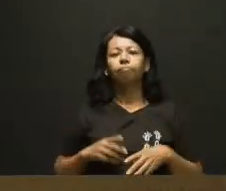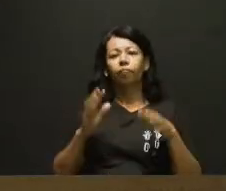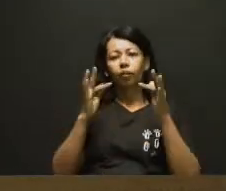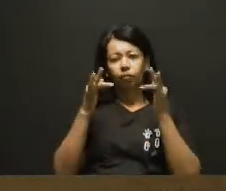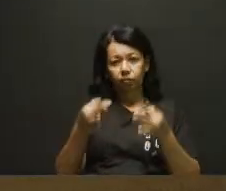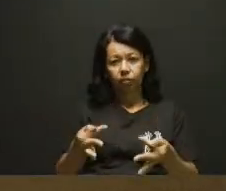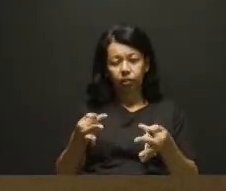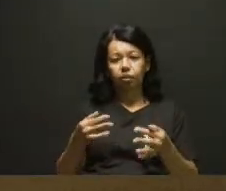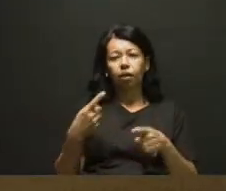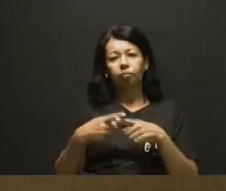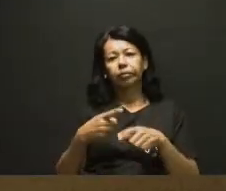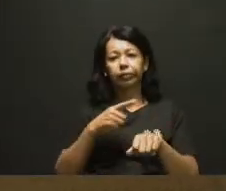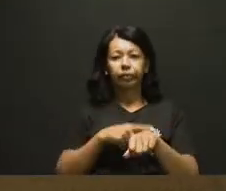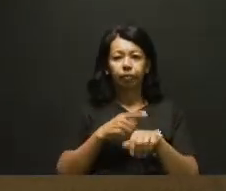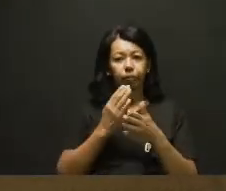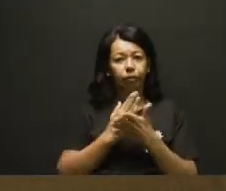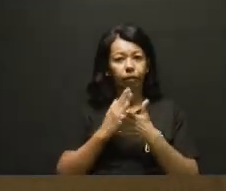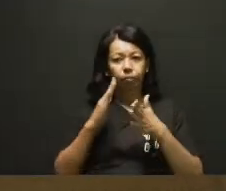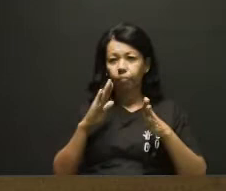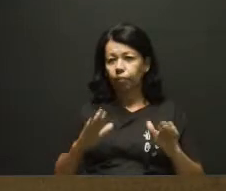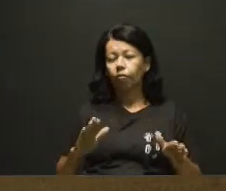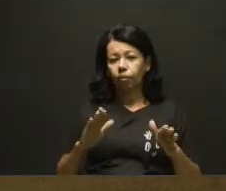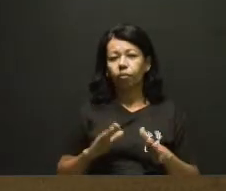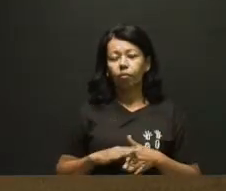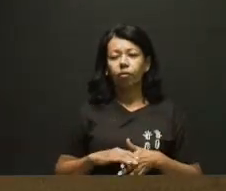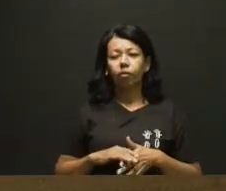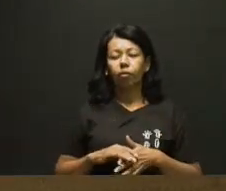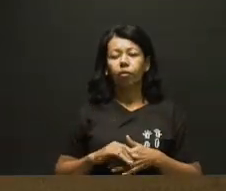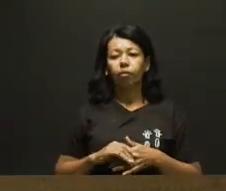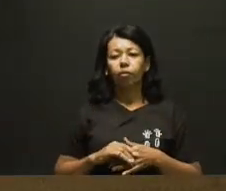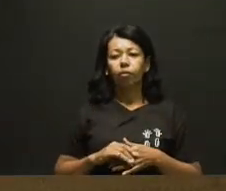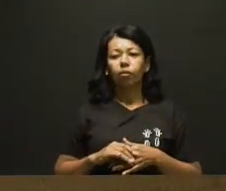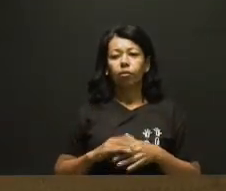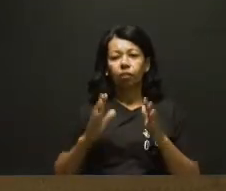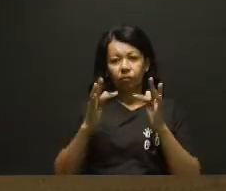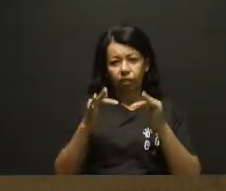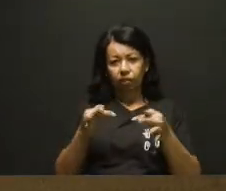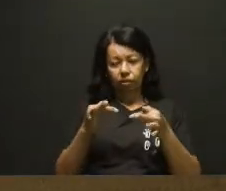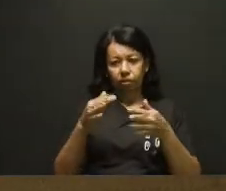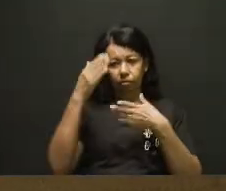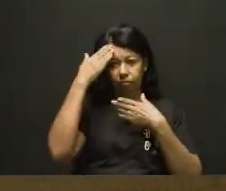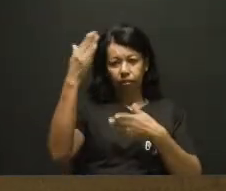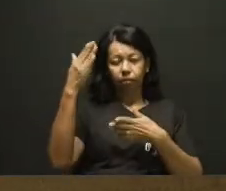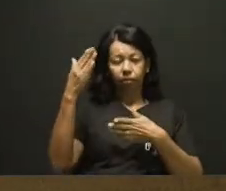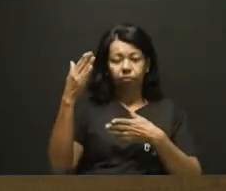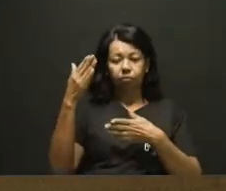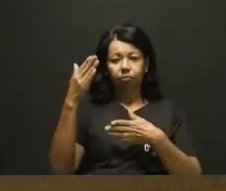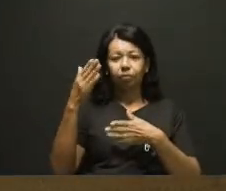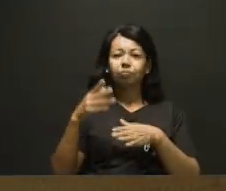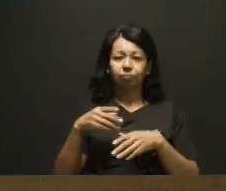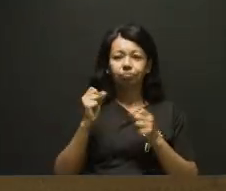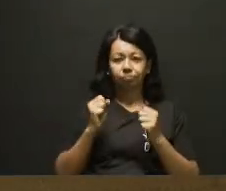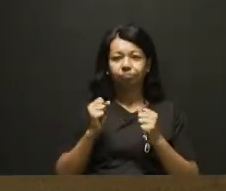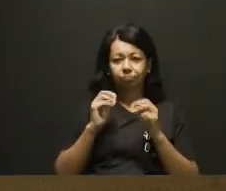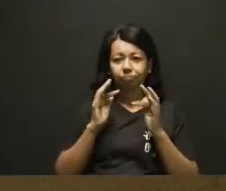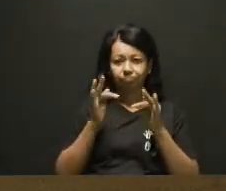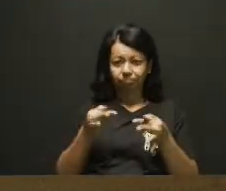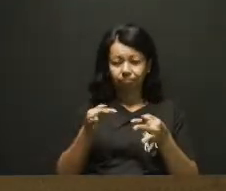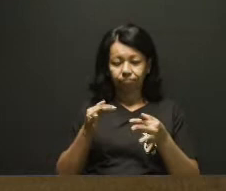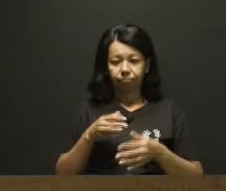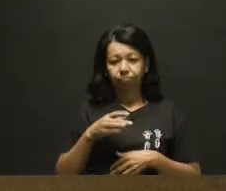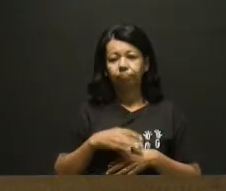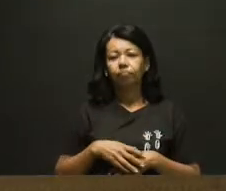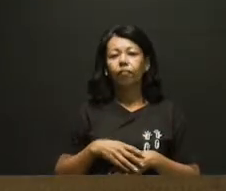infelizmente acaba o tempo né pode concluir sua fala eu vou concluir então muito obrigado por exemplo é presidente da mesa é